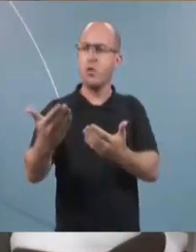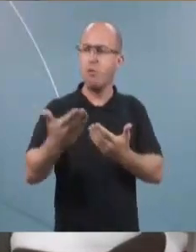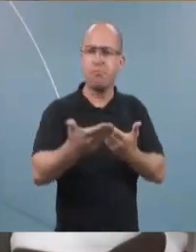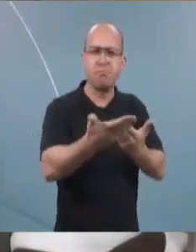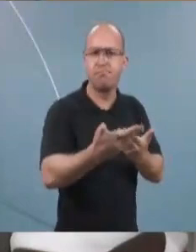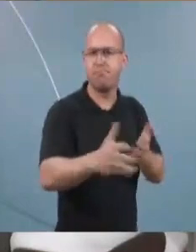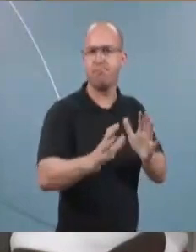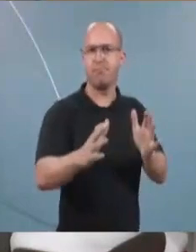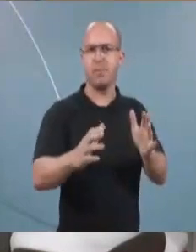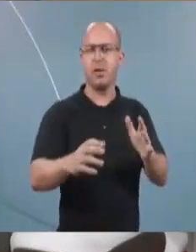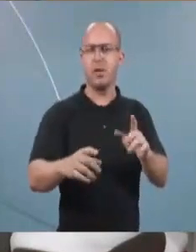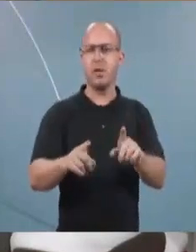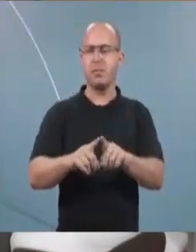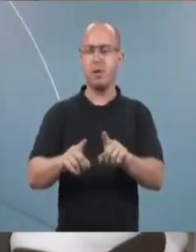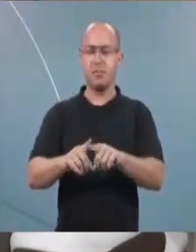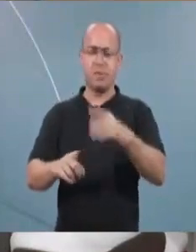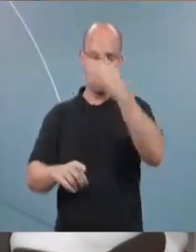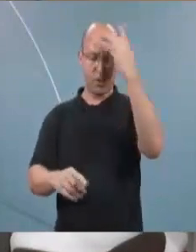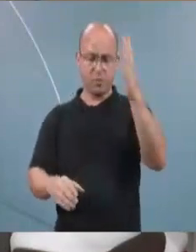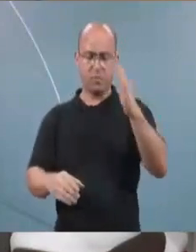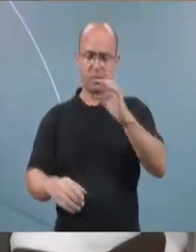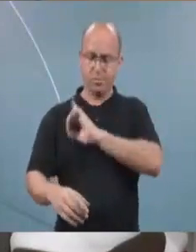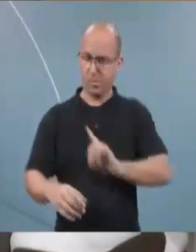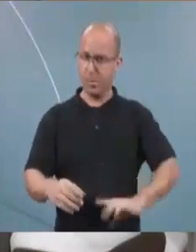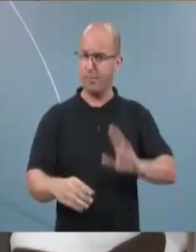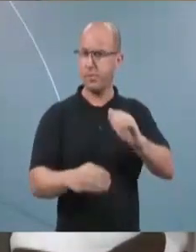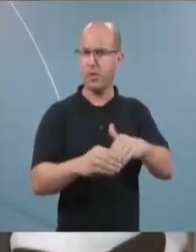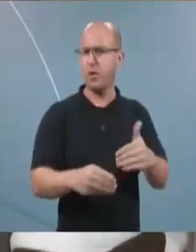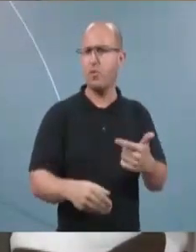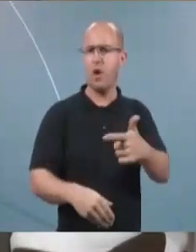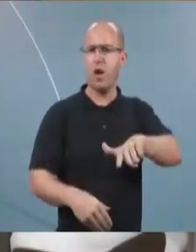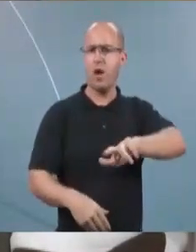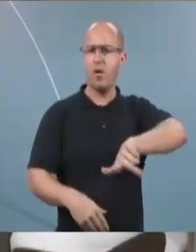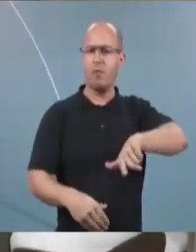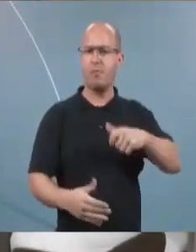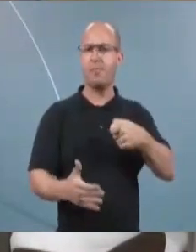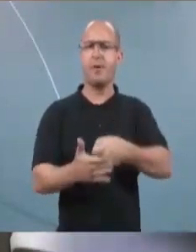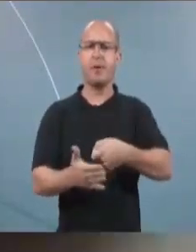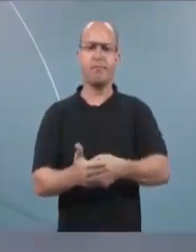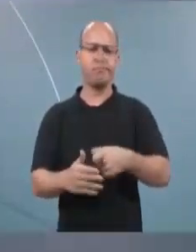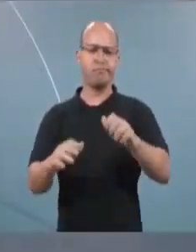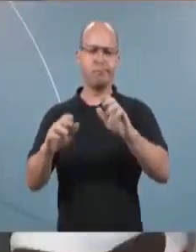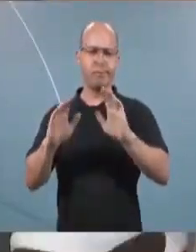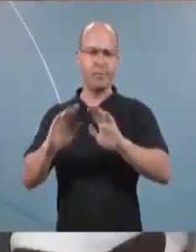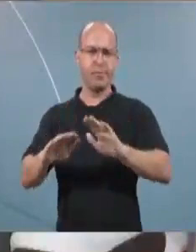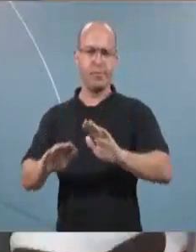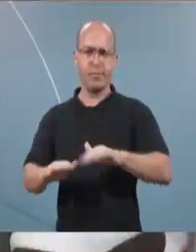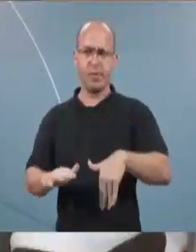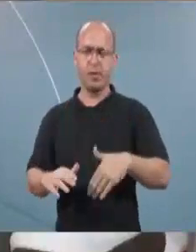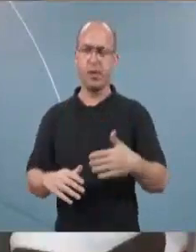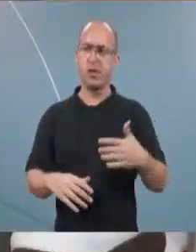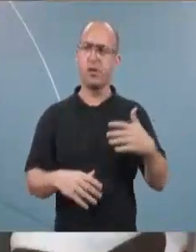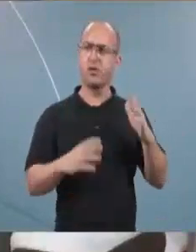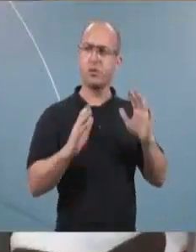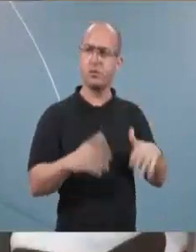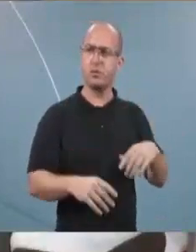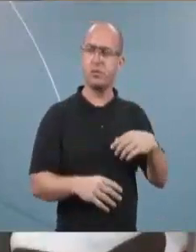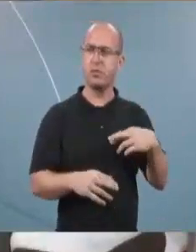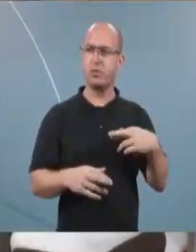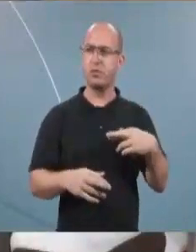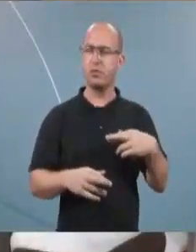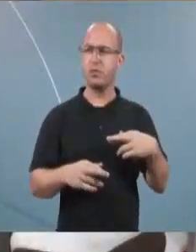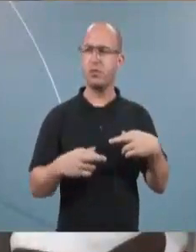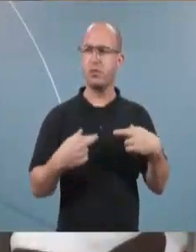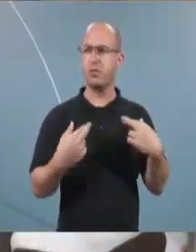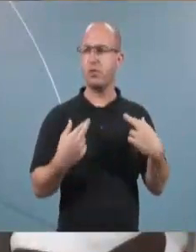quem votar não é obrigado a vir pra sessão solene muito pelo contrário Então eh a gente já até aprovou sessão solena aqui em homenagem a